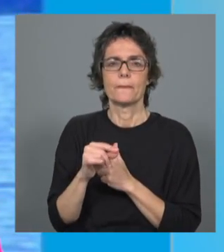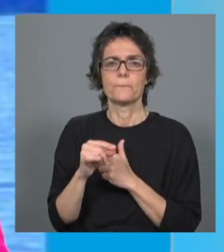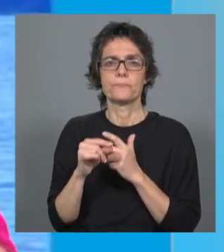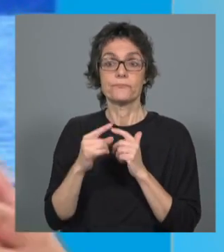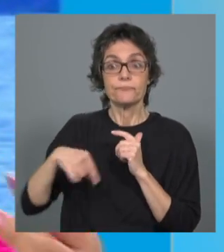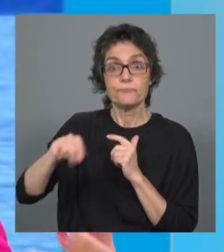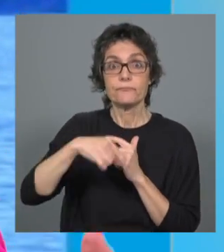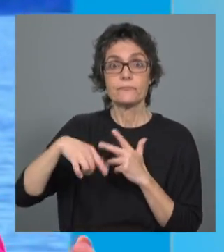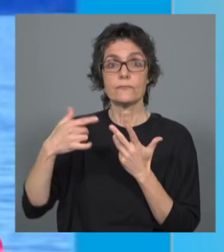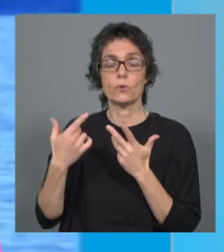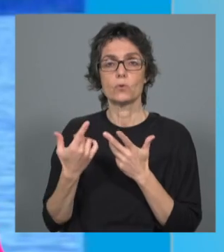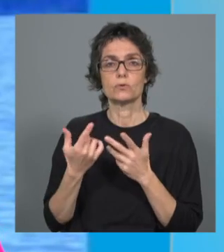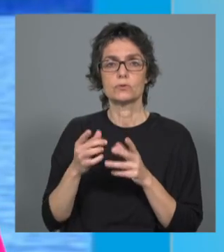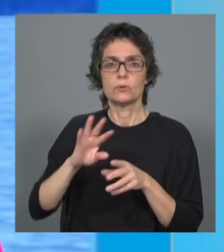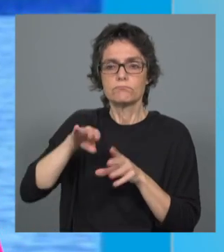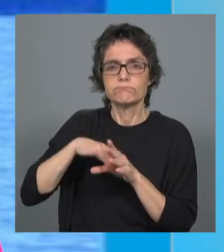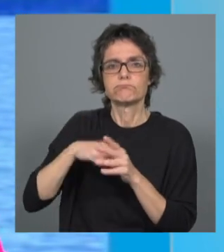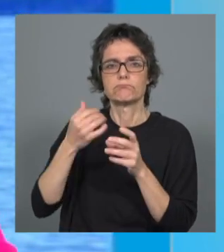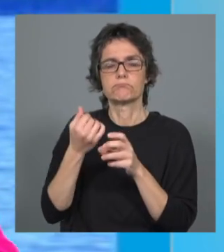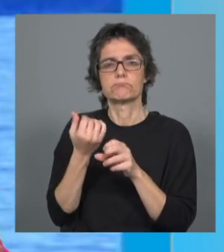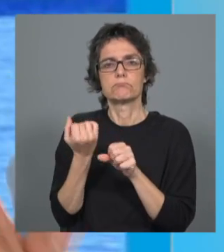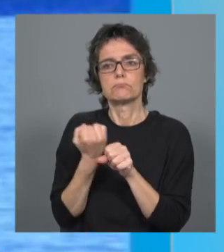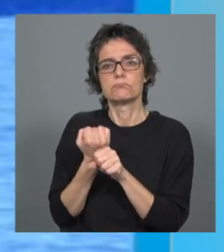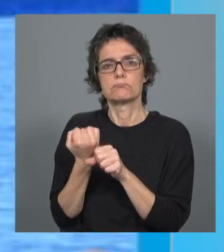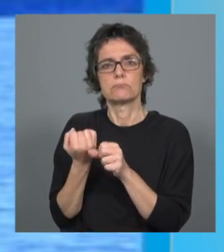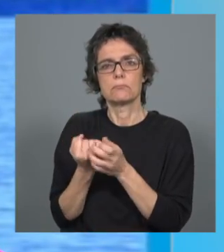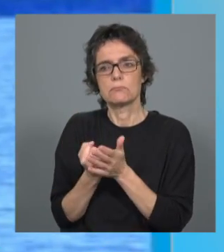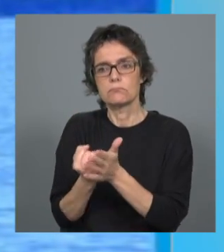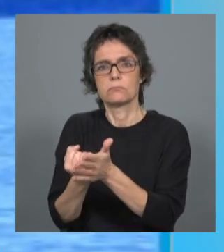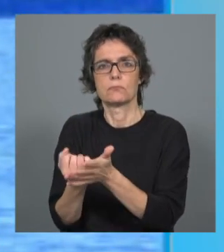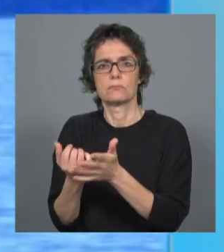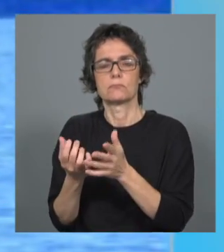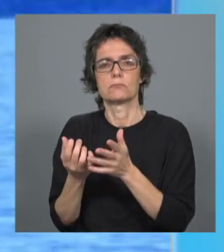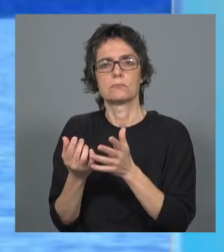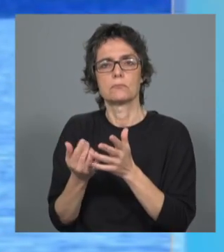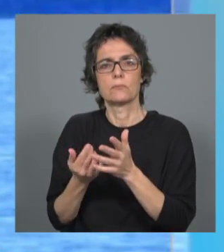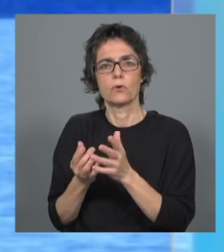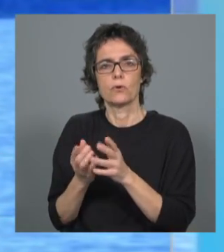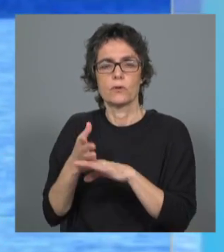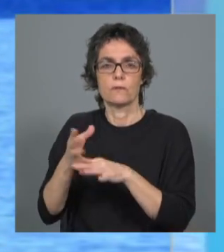parte de grupos de apoio. Também se conseguiu reinventar nesta